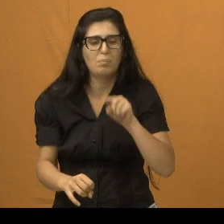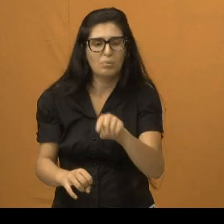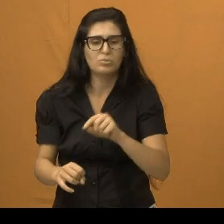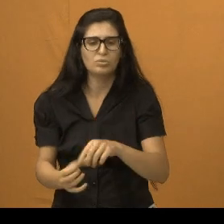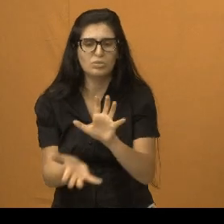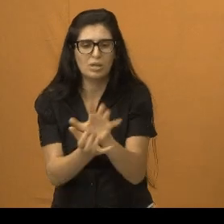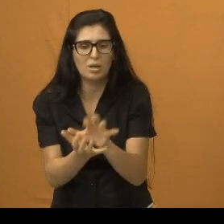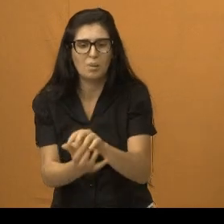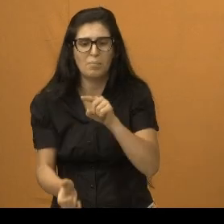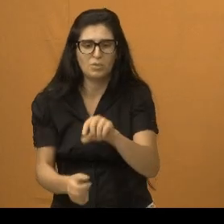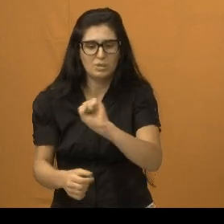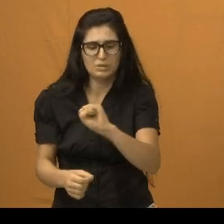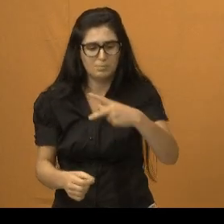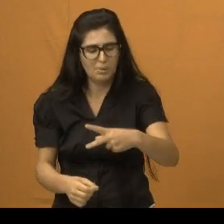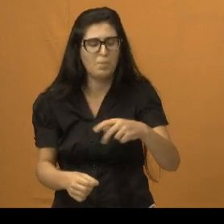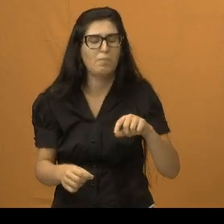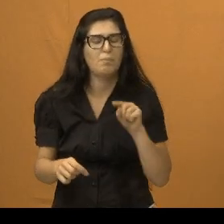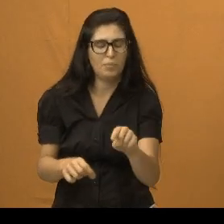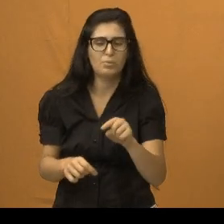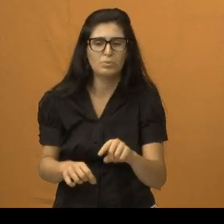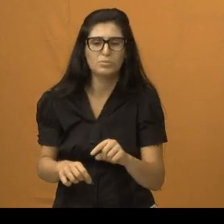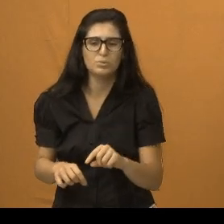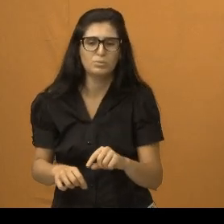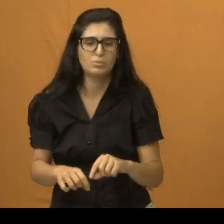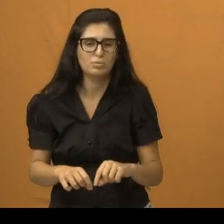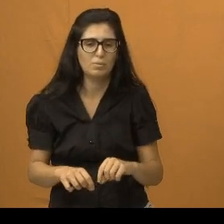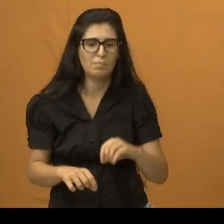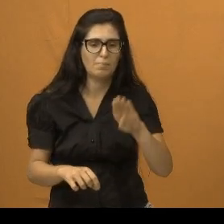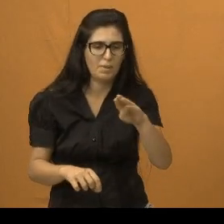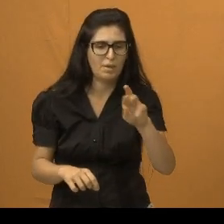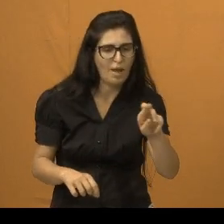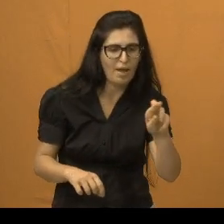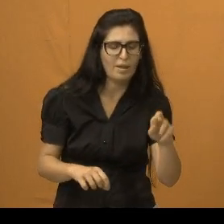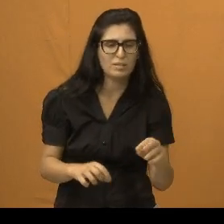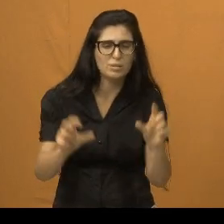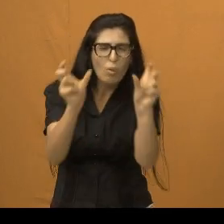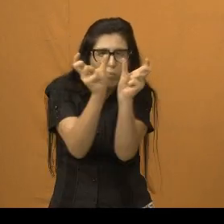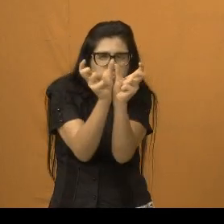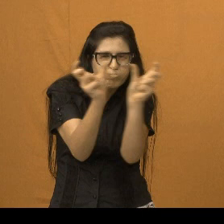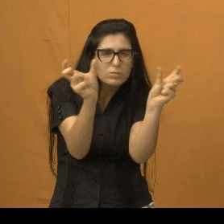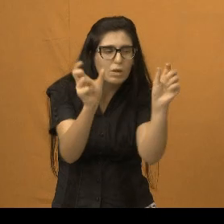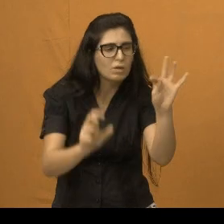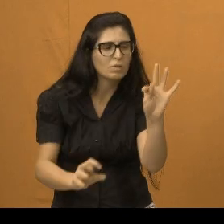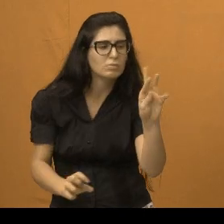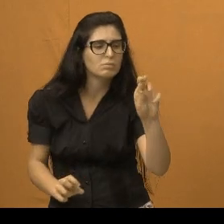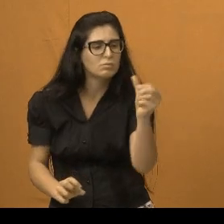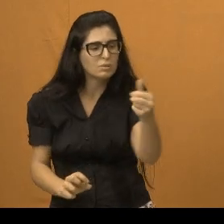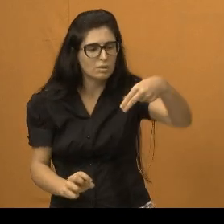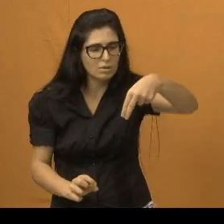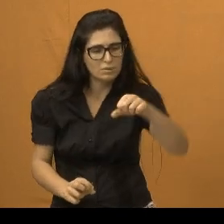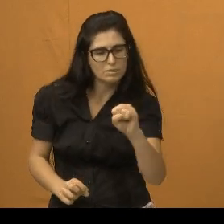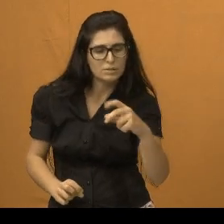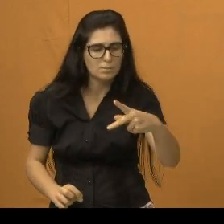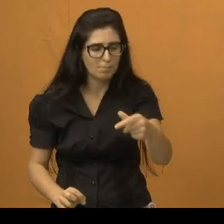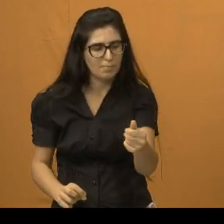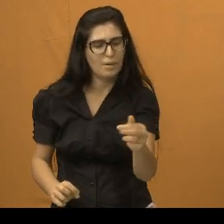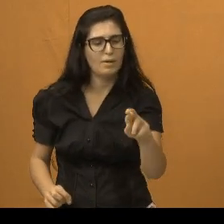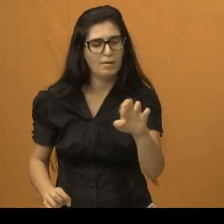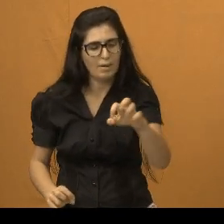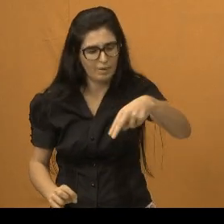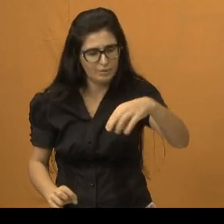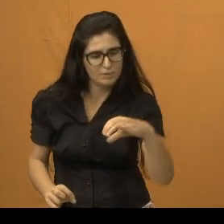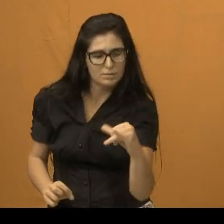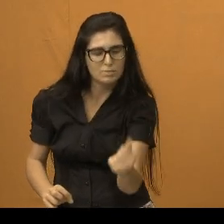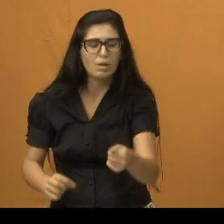www.jacareí.sp.gov.br, no ícone transparência, né, a questão todos esses quadros apresentados aqui hoje para